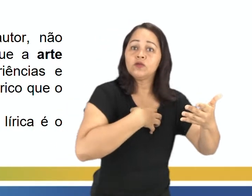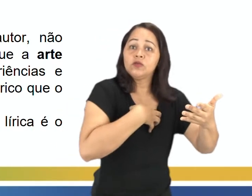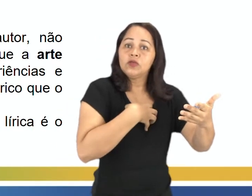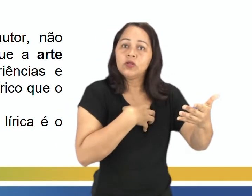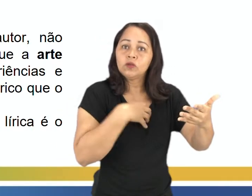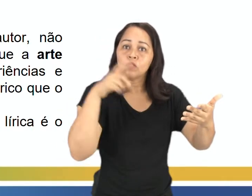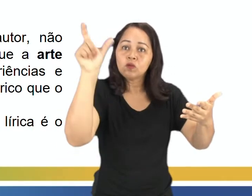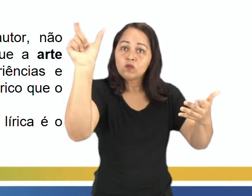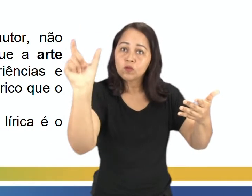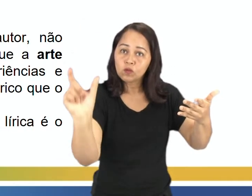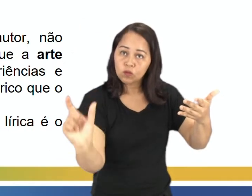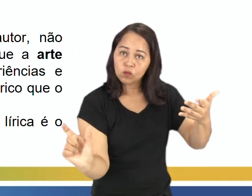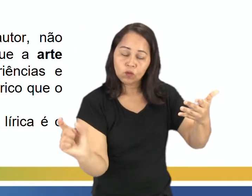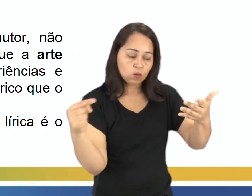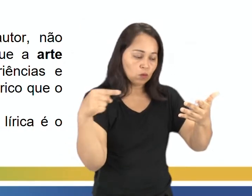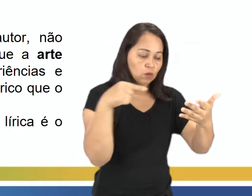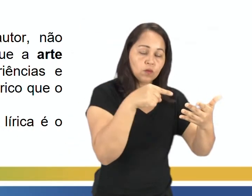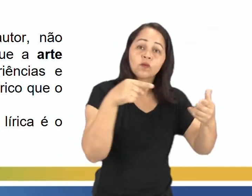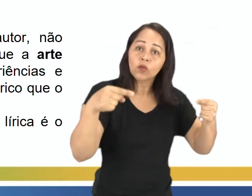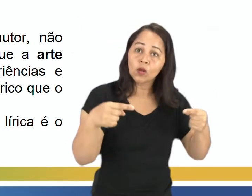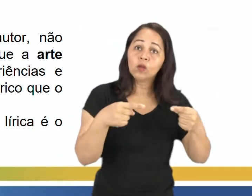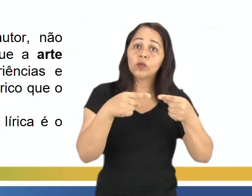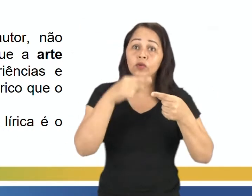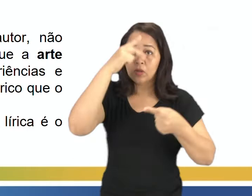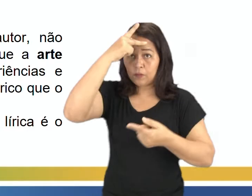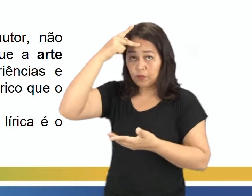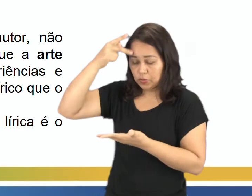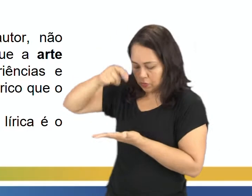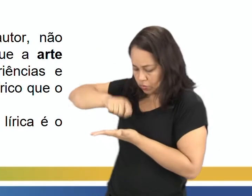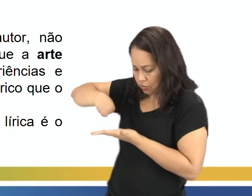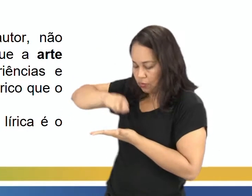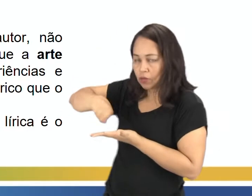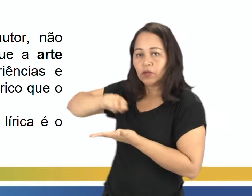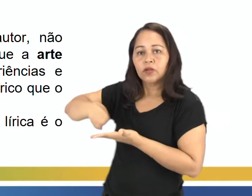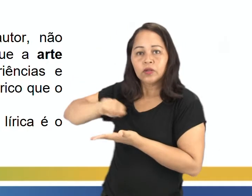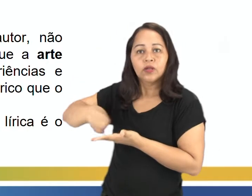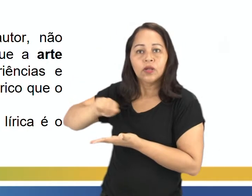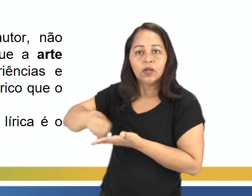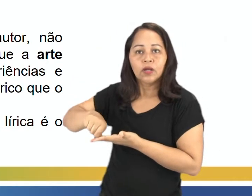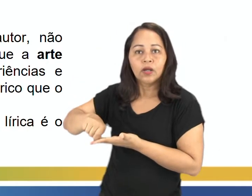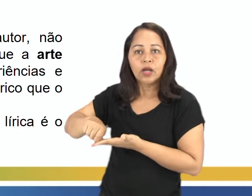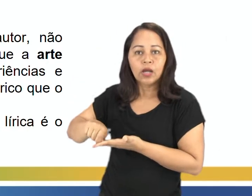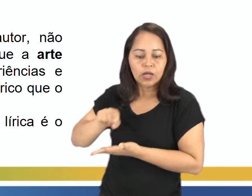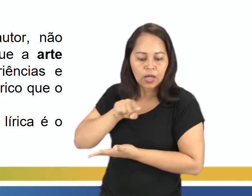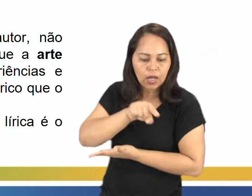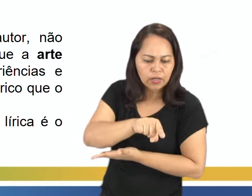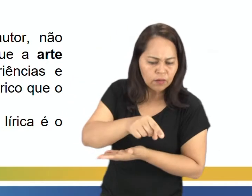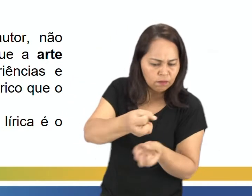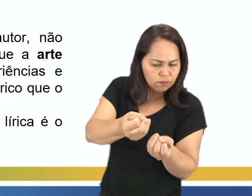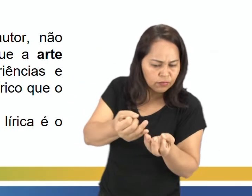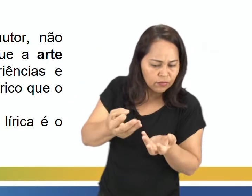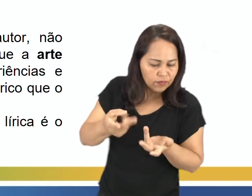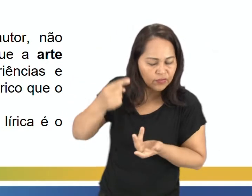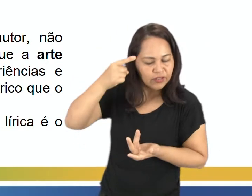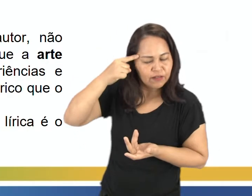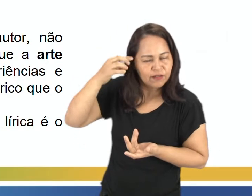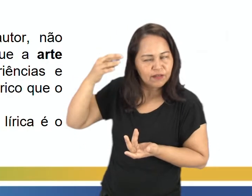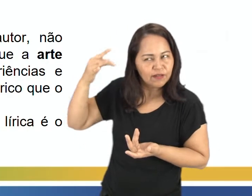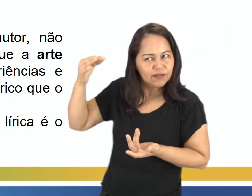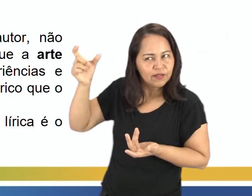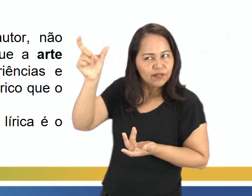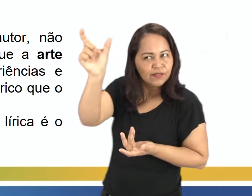característica de quem escreveu. Tá? Então o eu lírico é aquela vozinha que está falando lá a história para a gente. Né? No